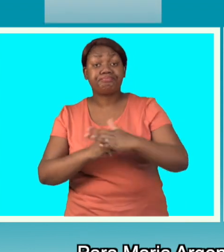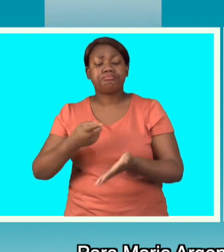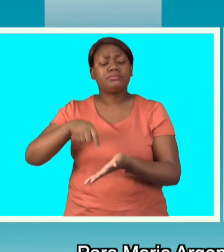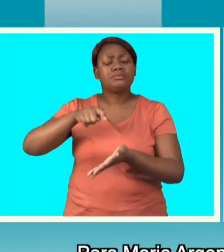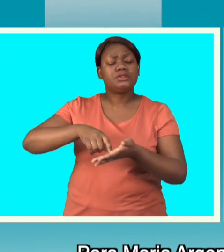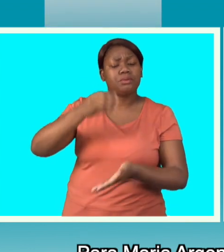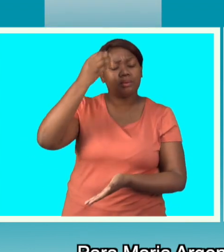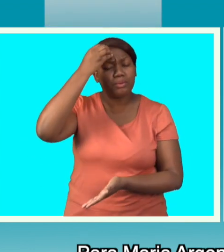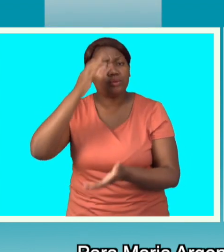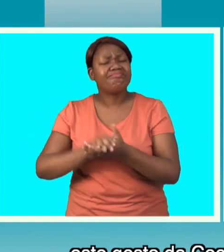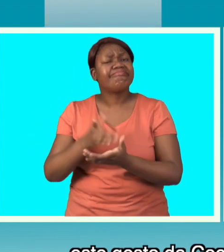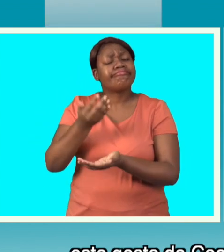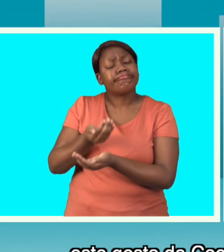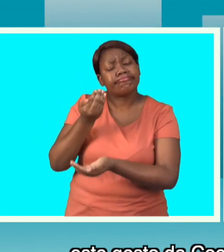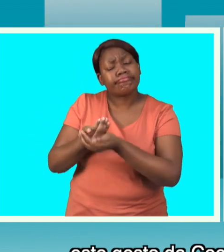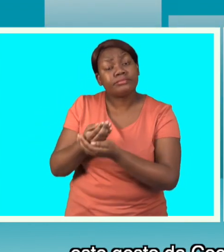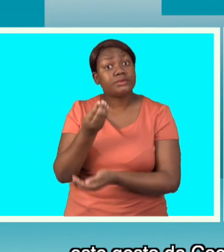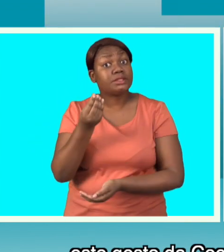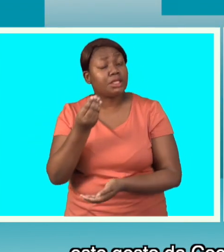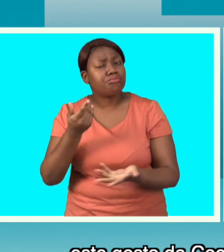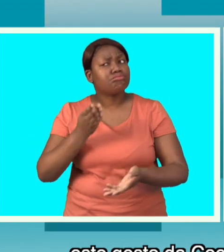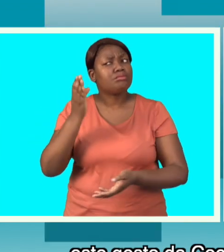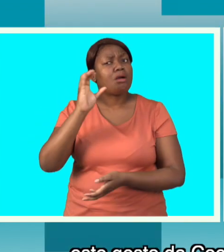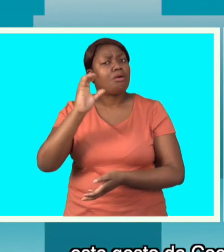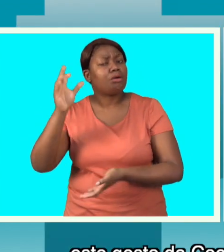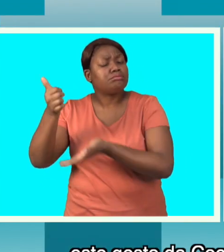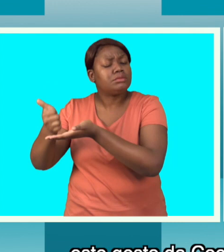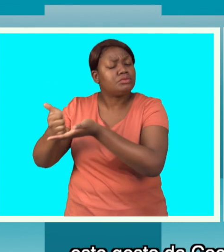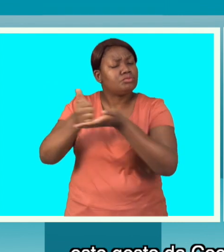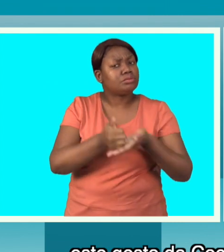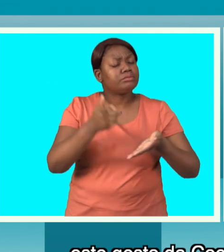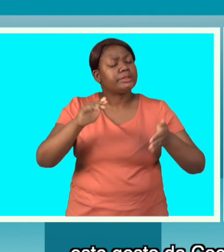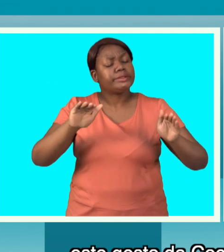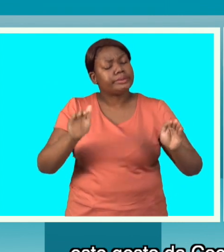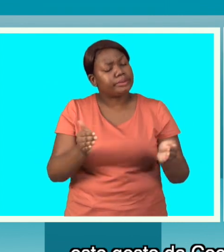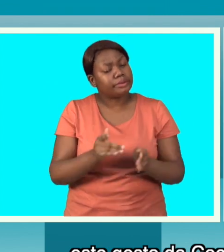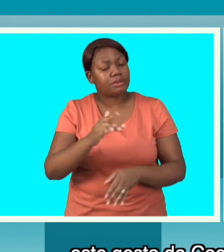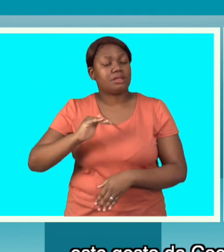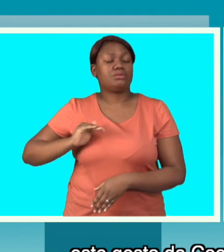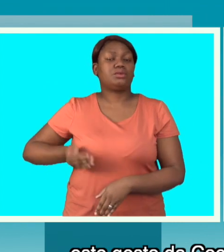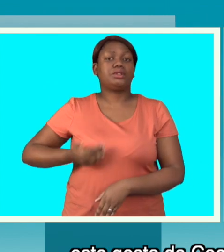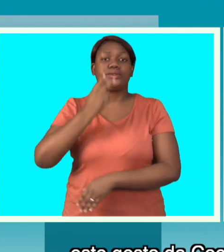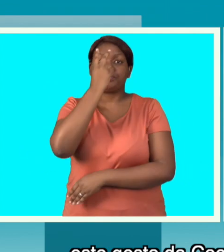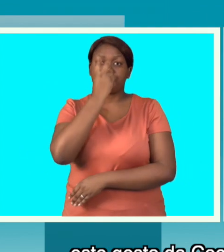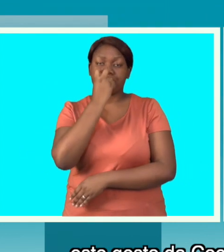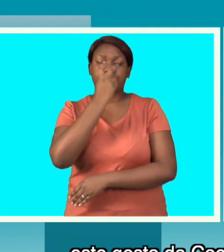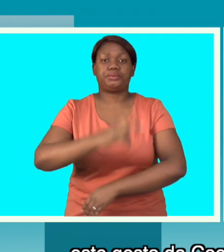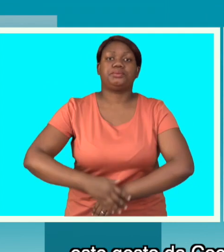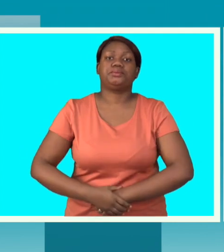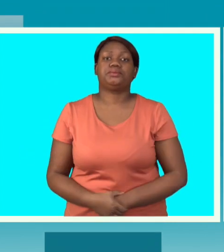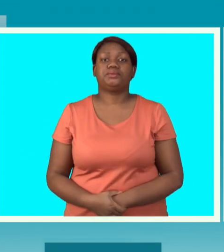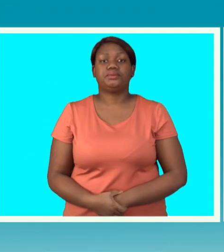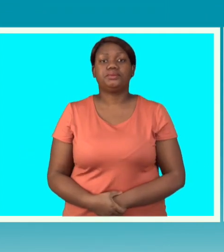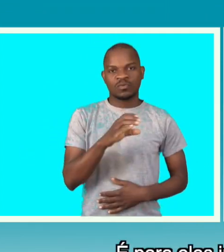Social na cidade de Maputo, este gesto da Coca-Cola vai ajudar a reduzir a dependência financeira das mulheres